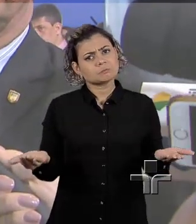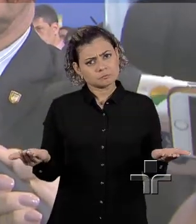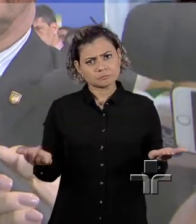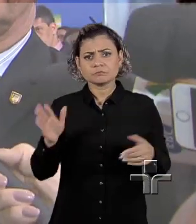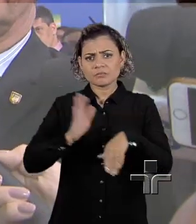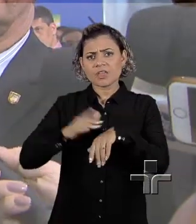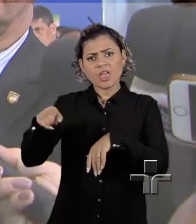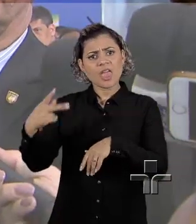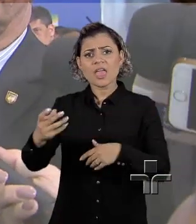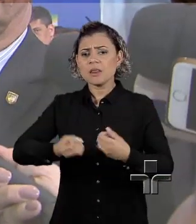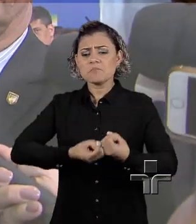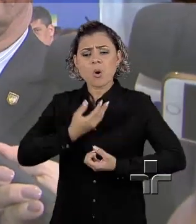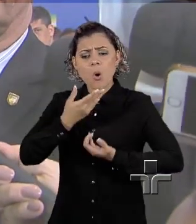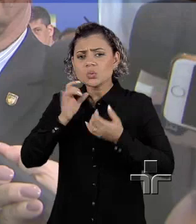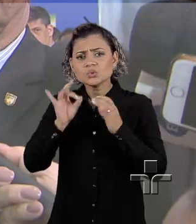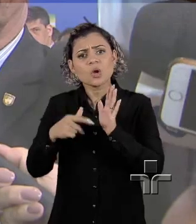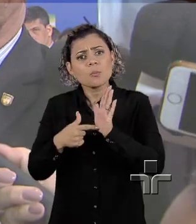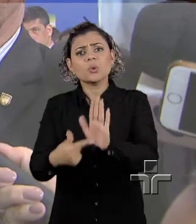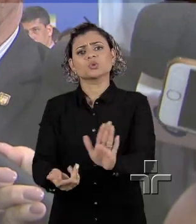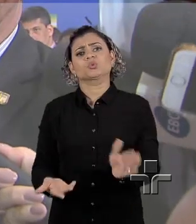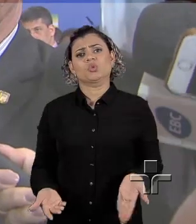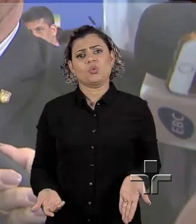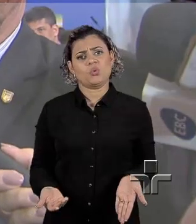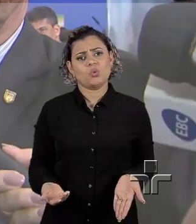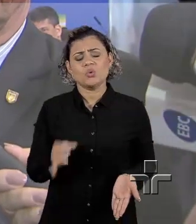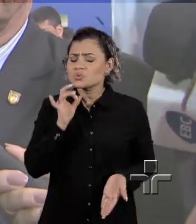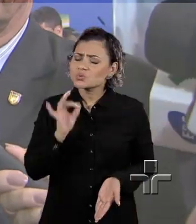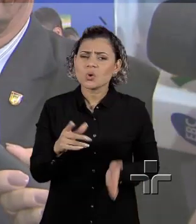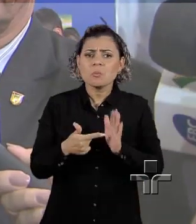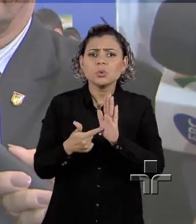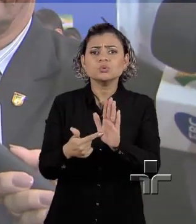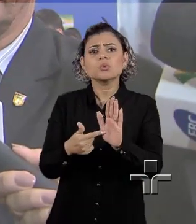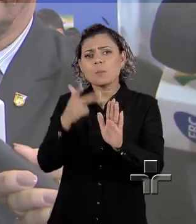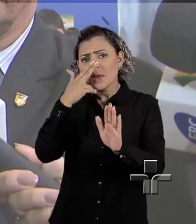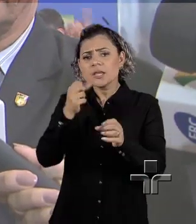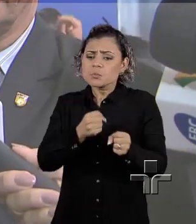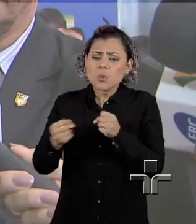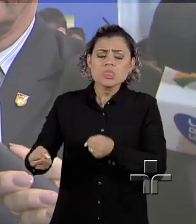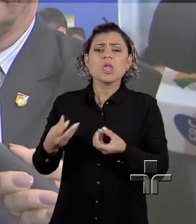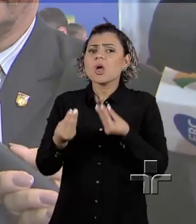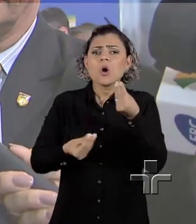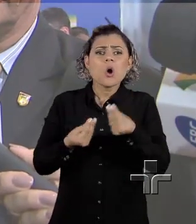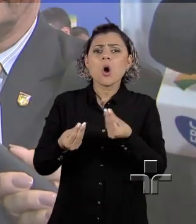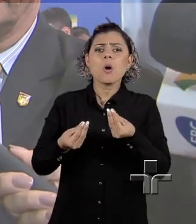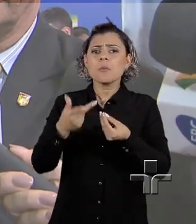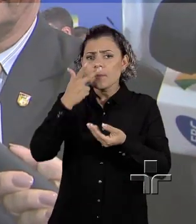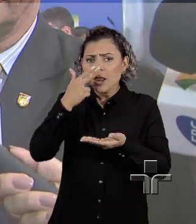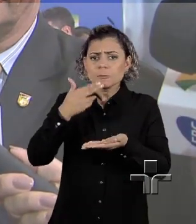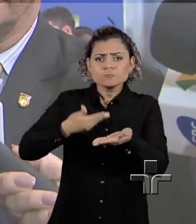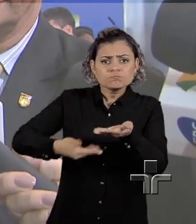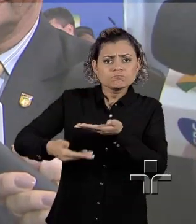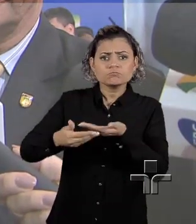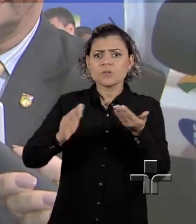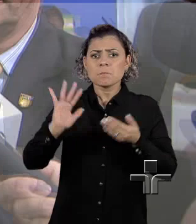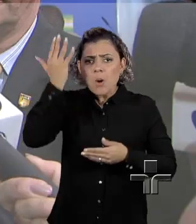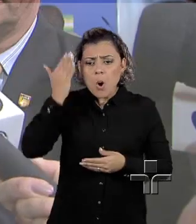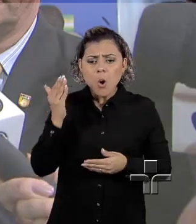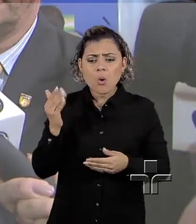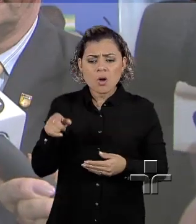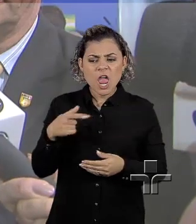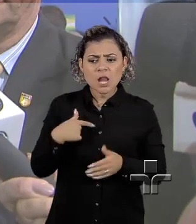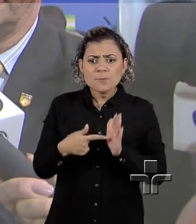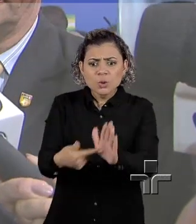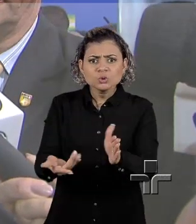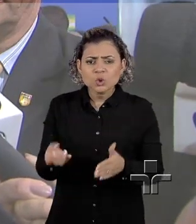para fora, mostrou, né, as vísceras do poder, né, a promiscuidade do poder no tocante à corrupção. Ele